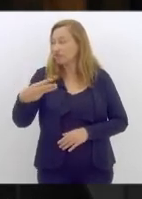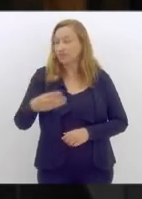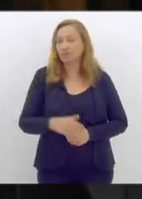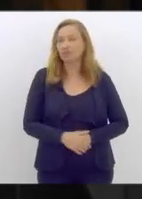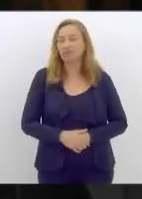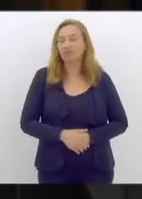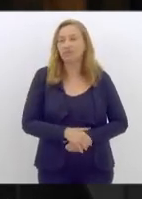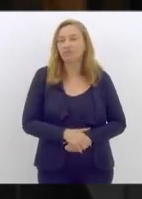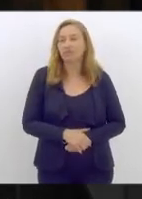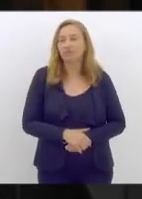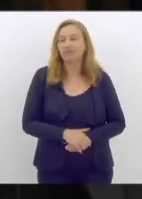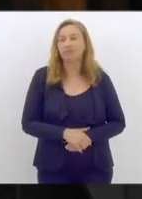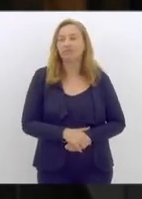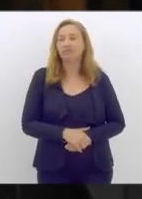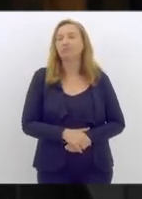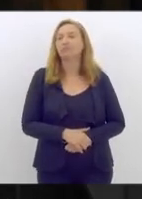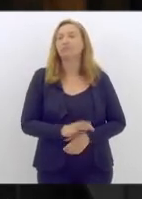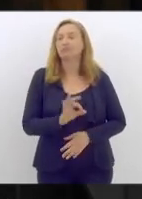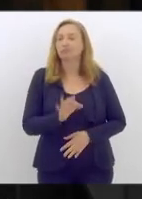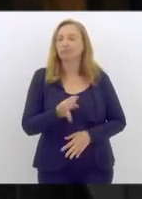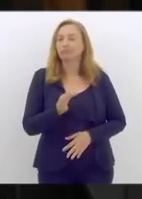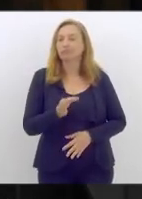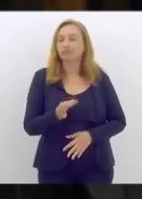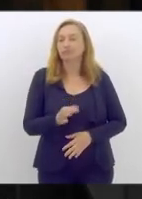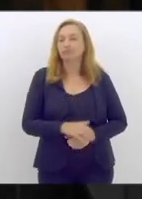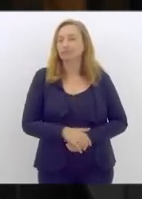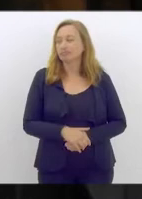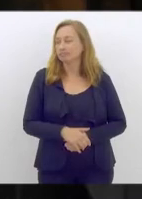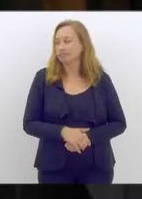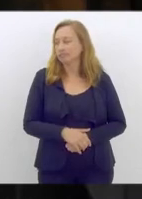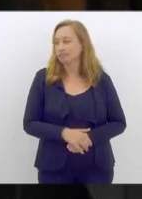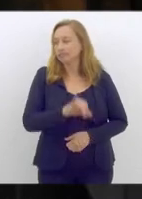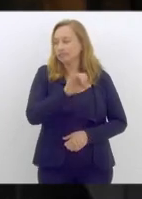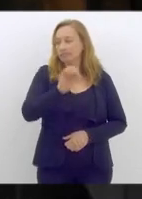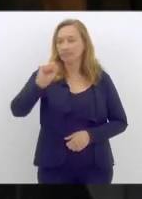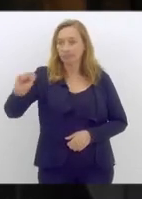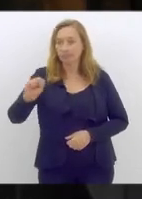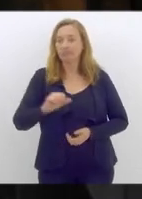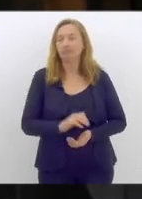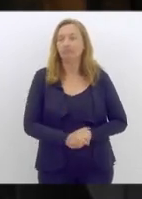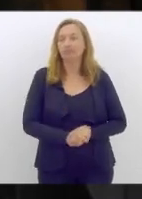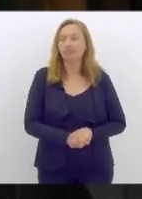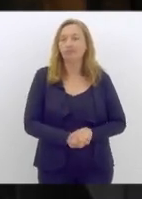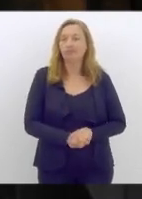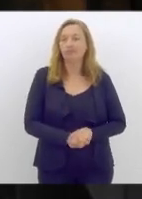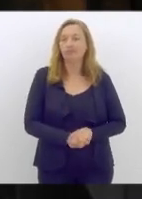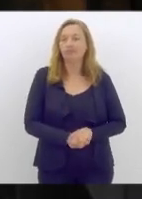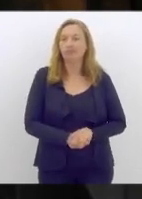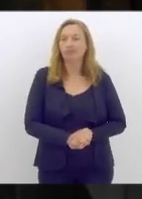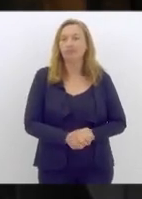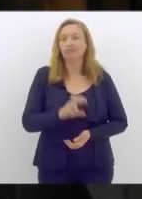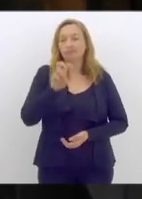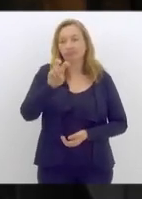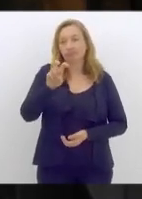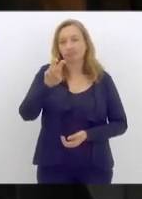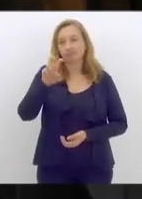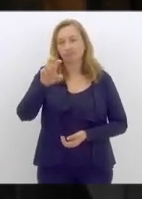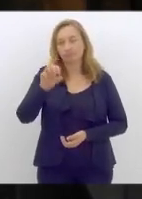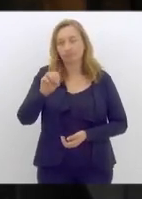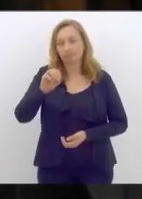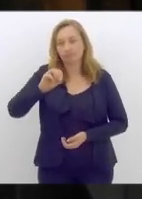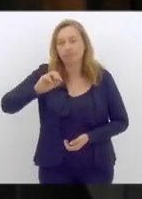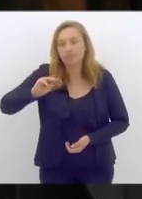de forma Redonda a previsão do ICMS era de 50